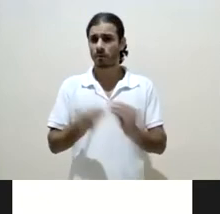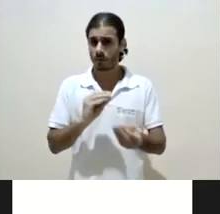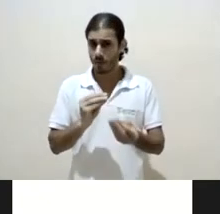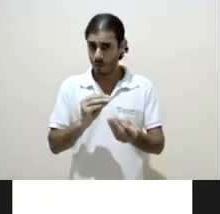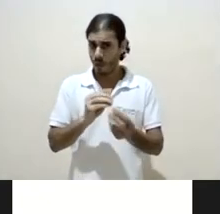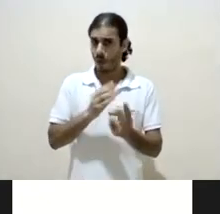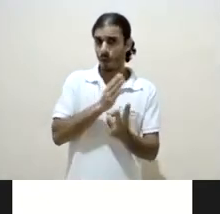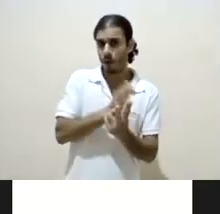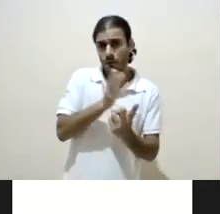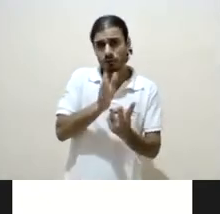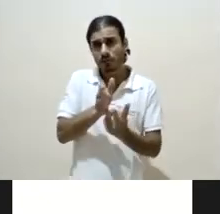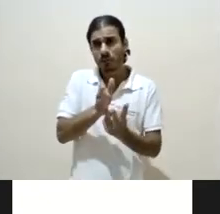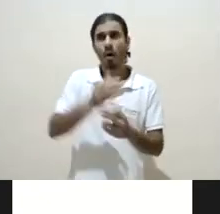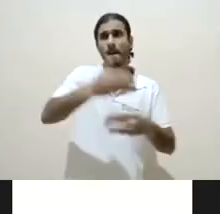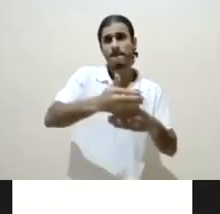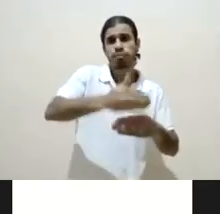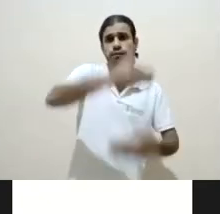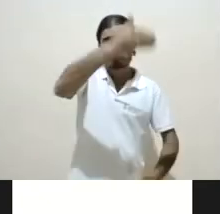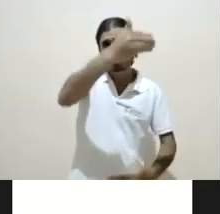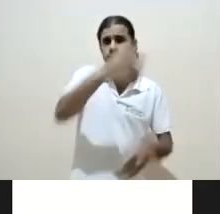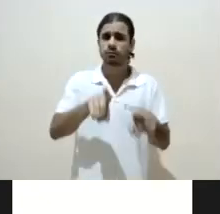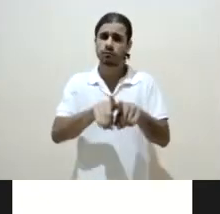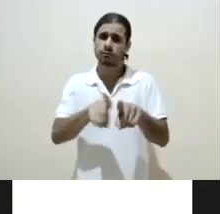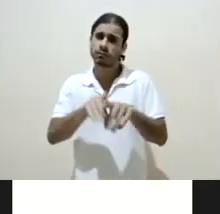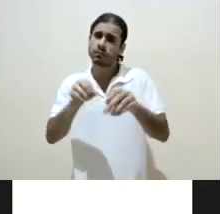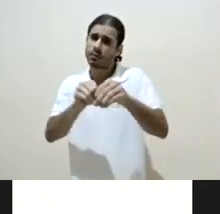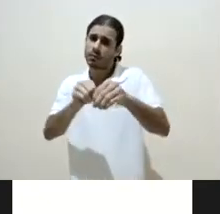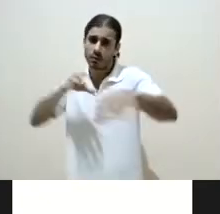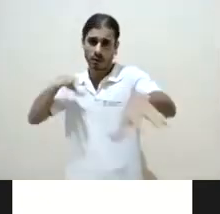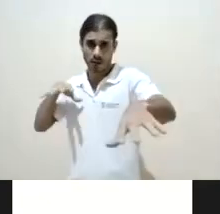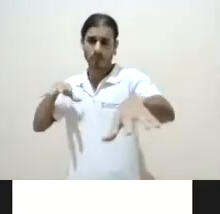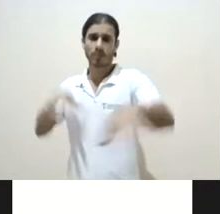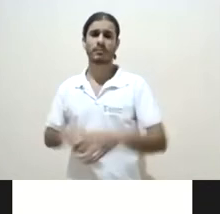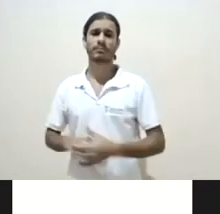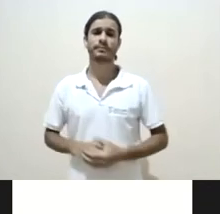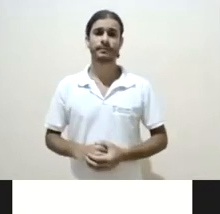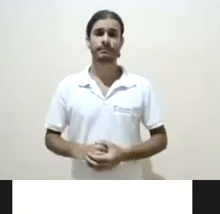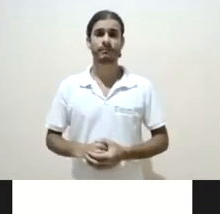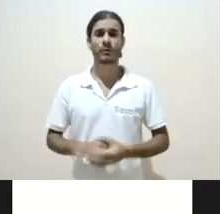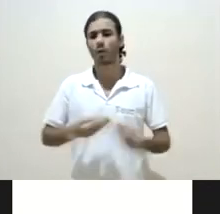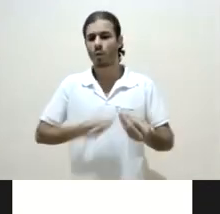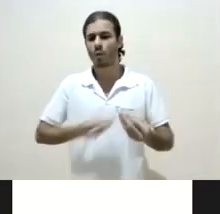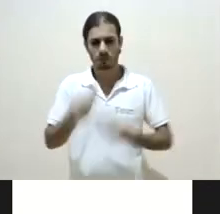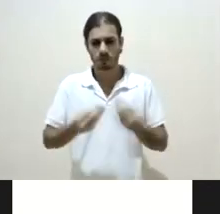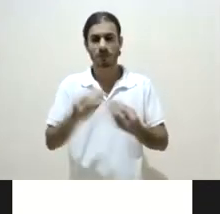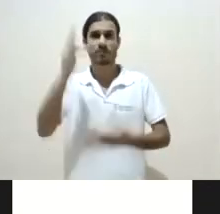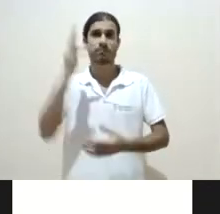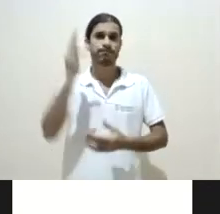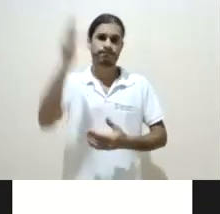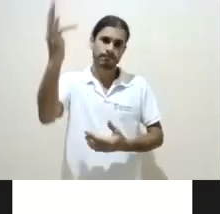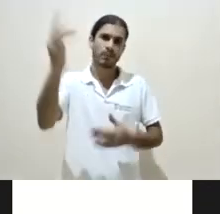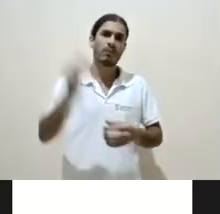tempo para a gente verificar como que nós vamos tocar a nossa jornada. Mas